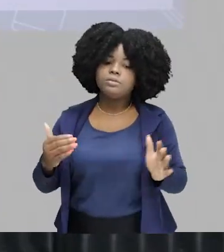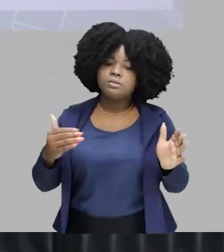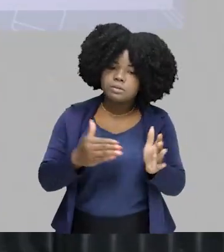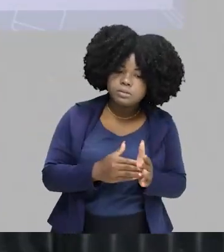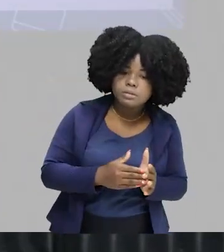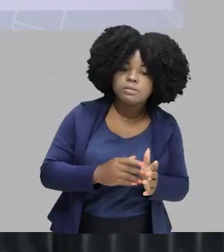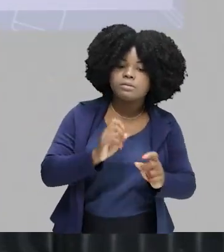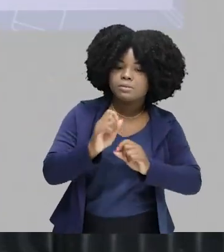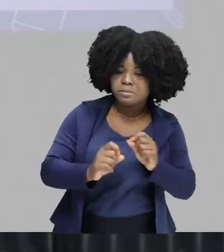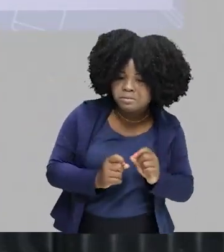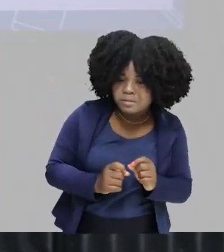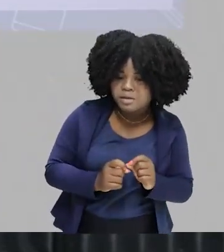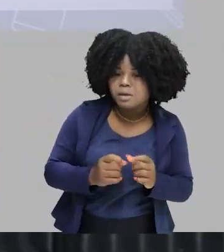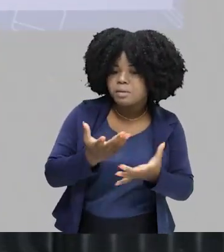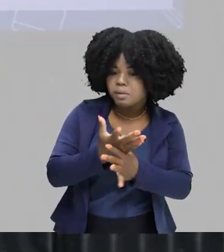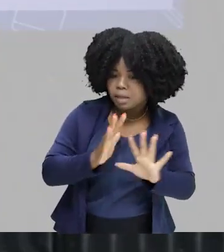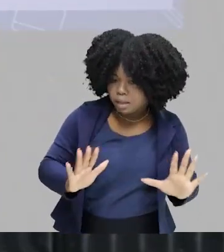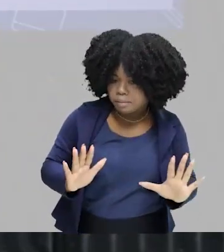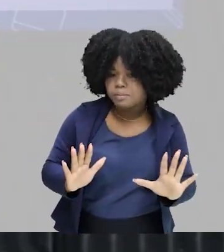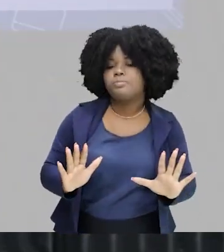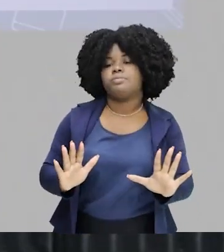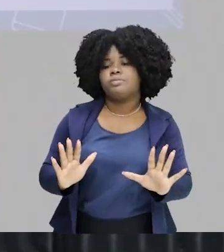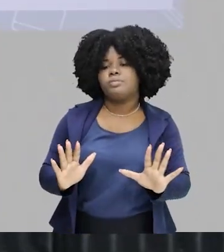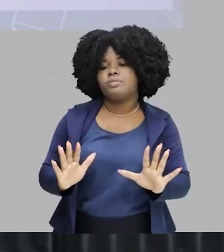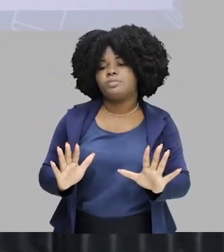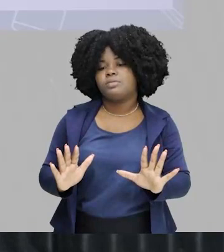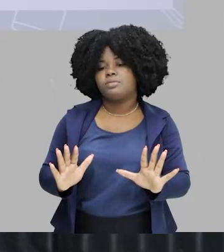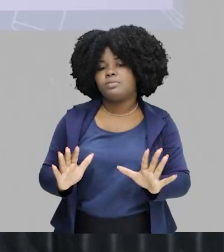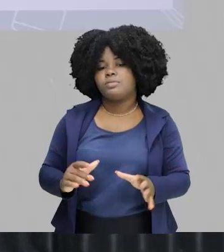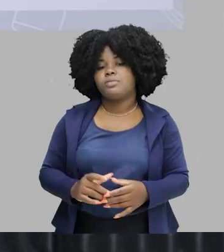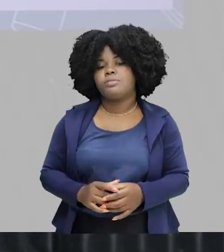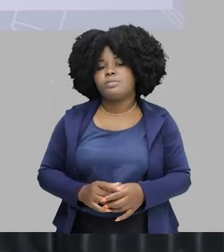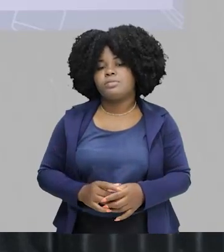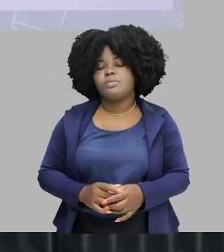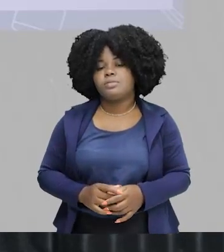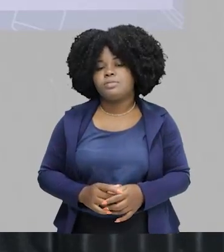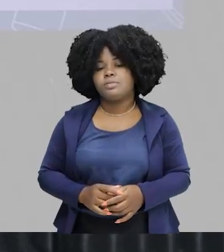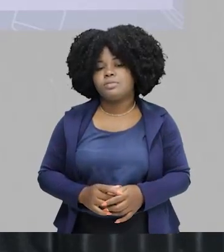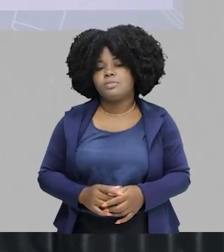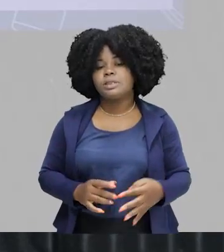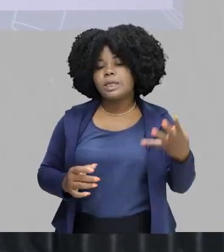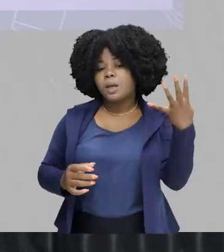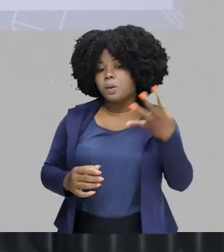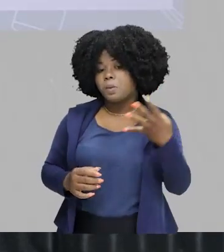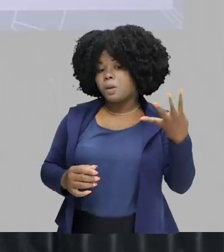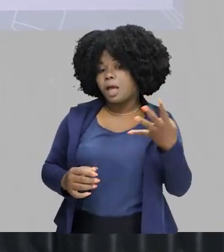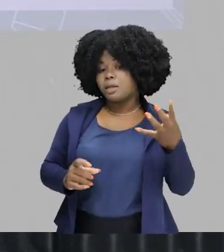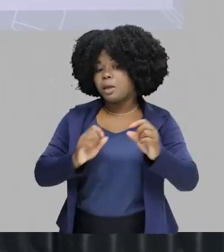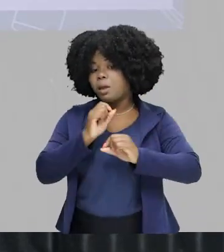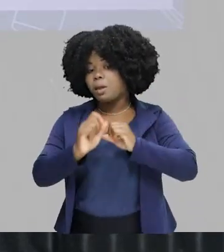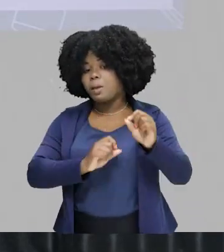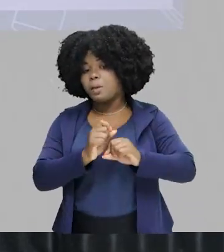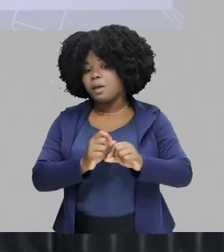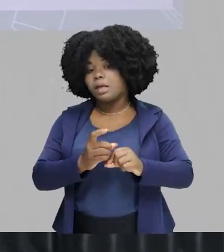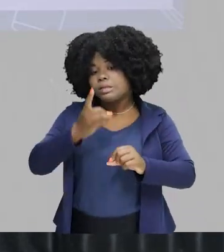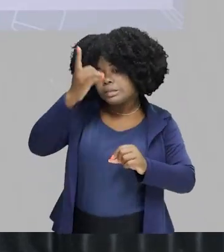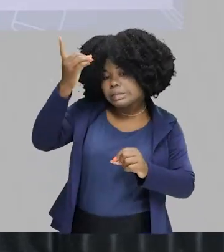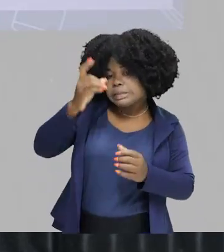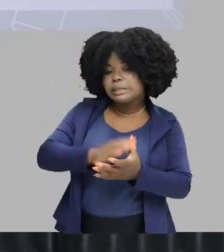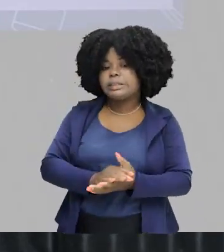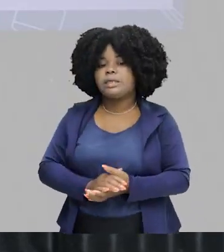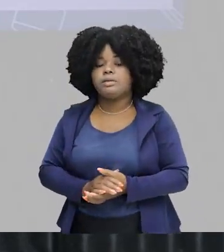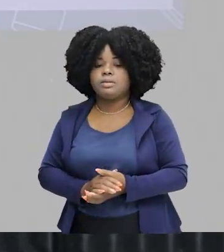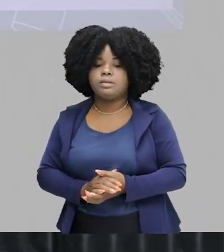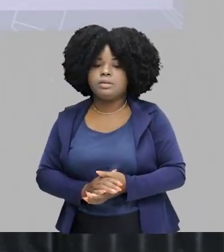encaminhando aqui para nosso encerramento de aula, a última parte do conteúdo de hoje, que é o quarto tópico, as ideias de Thomas